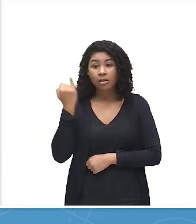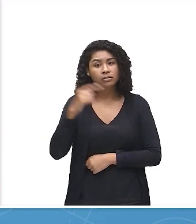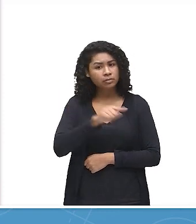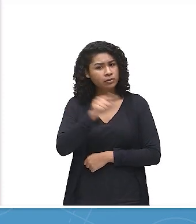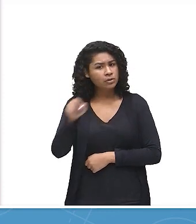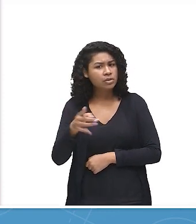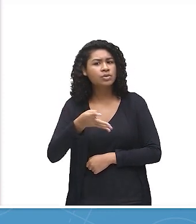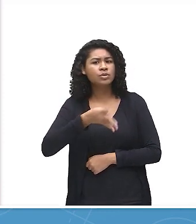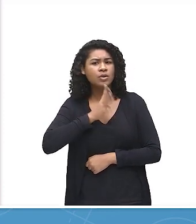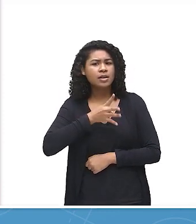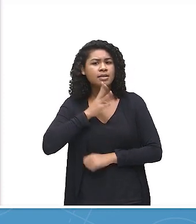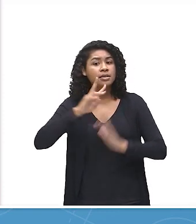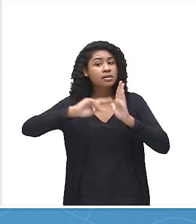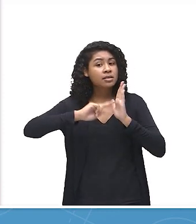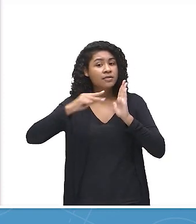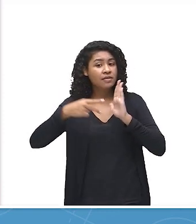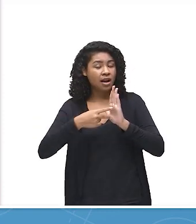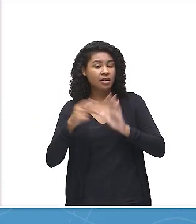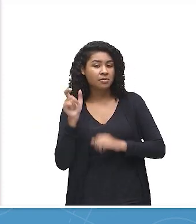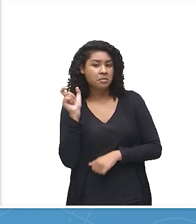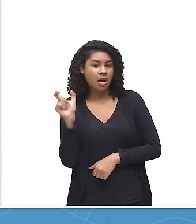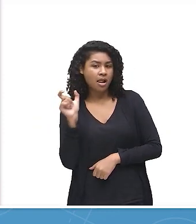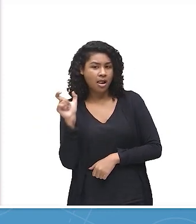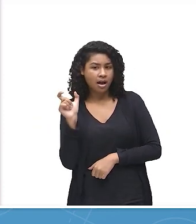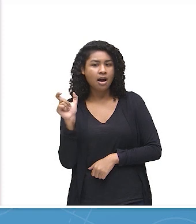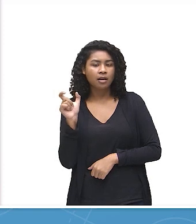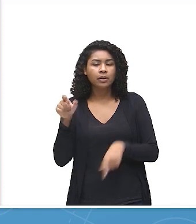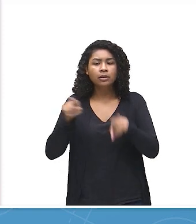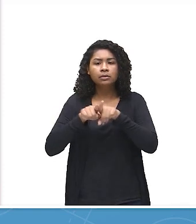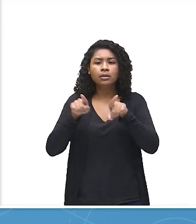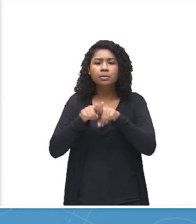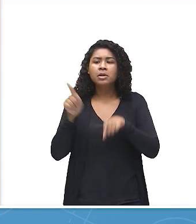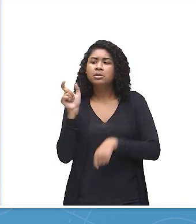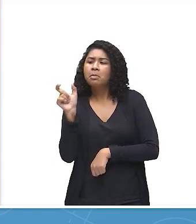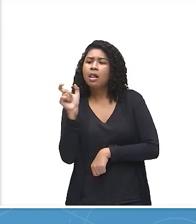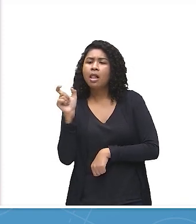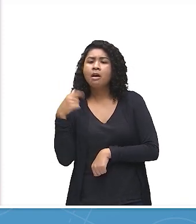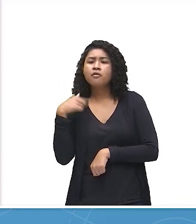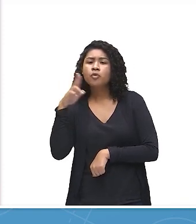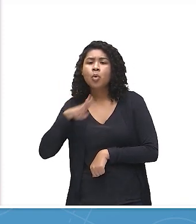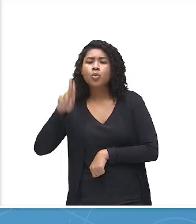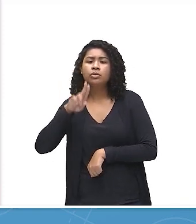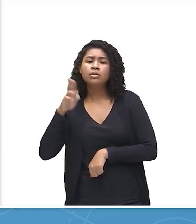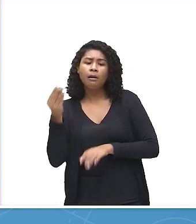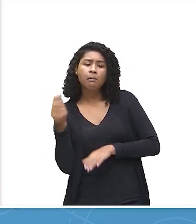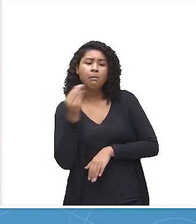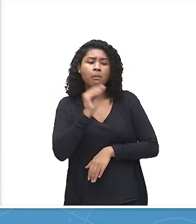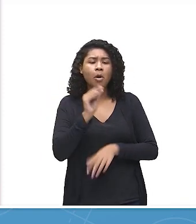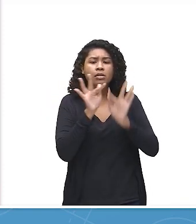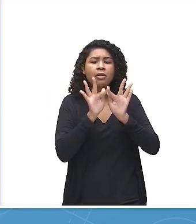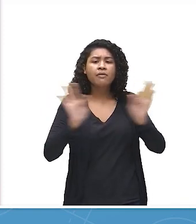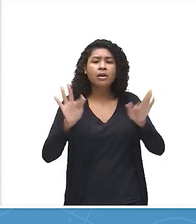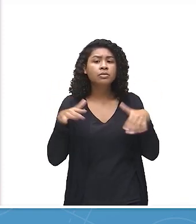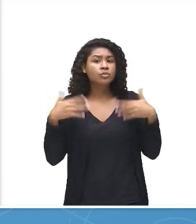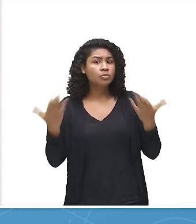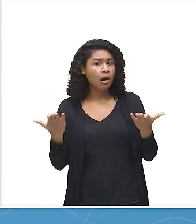preposição de lugar, né? Eu tenho na letter A, a preposition in.